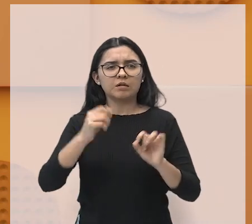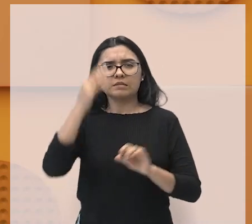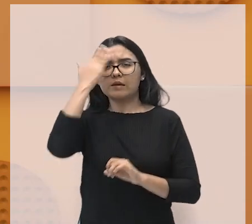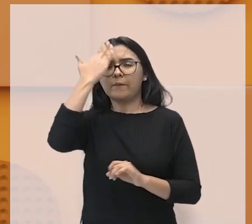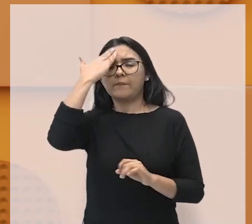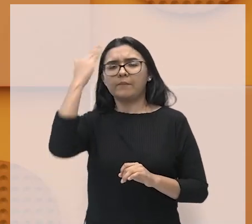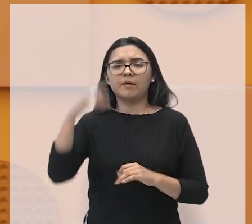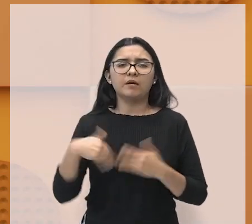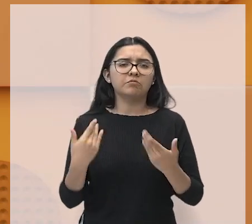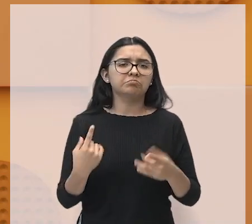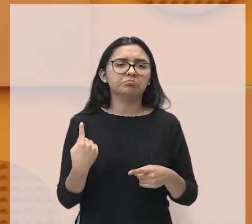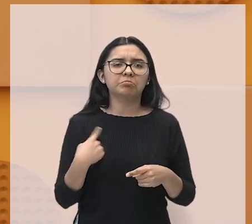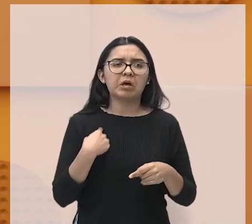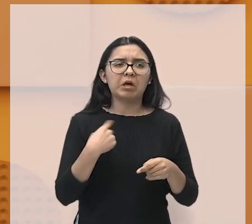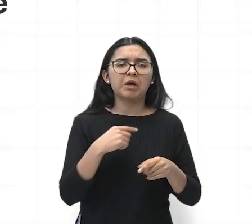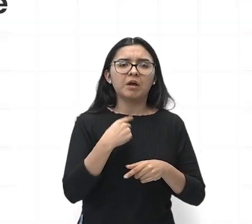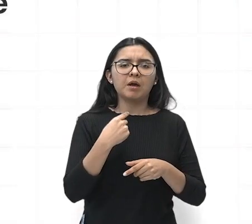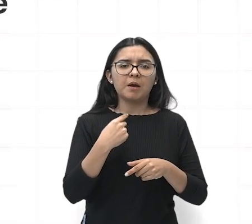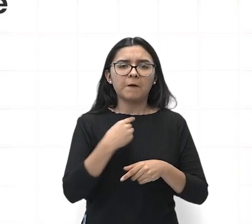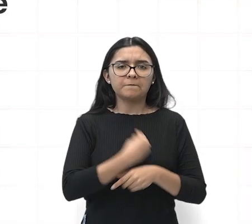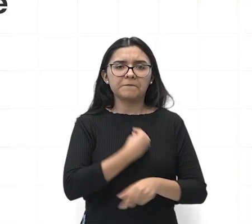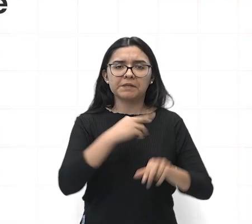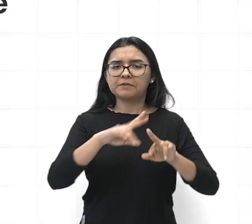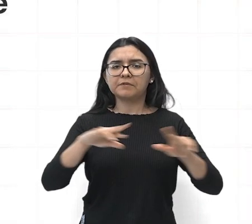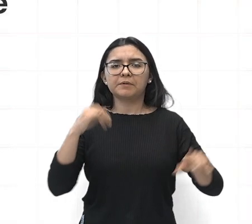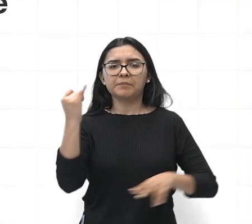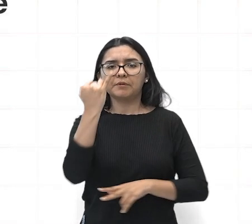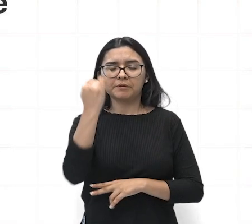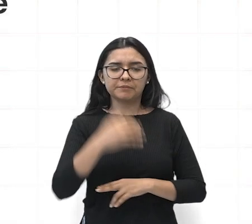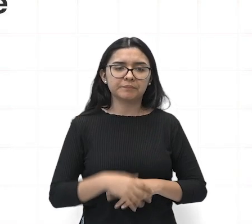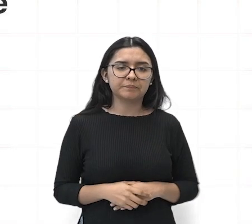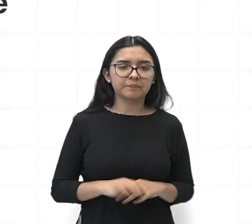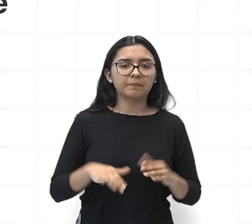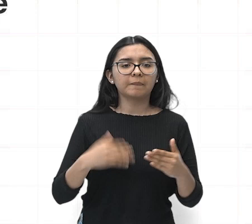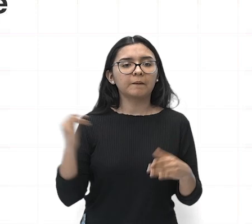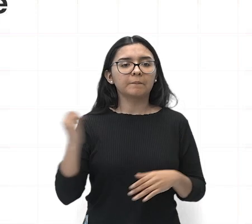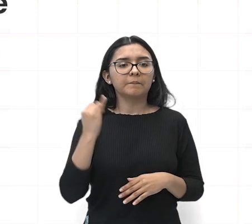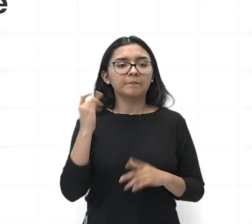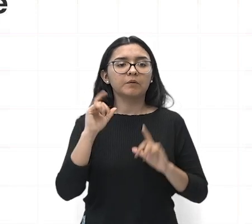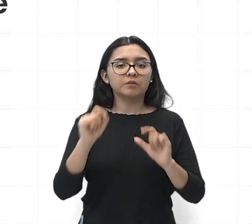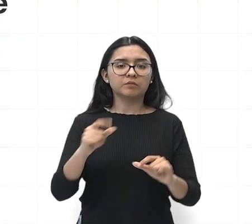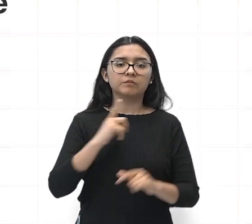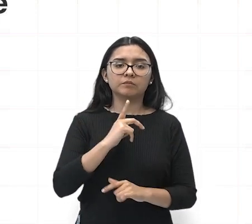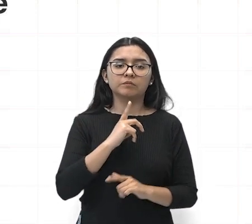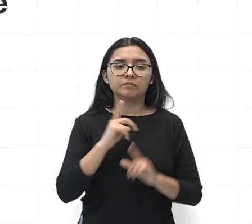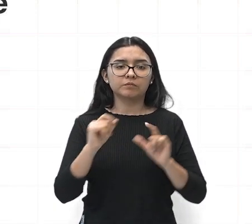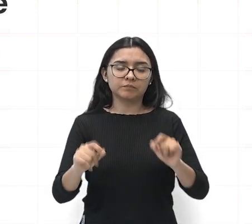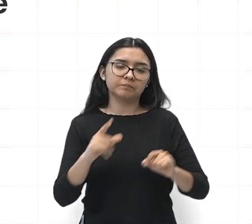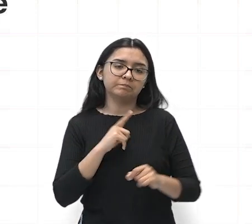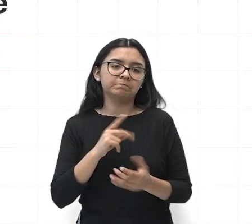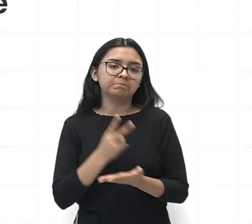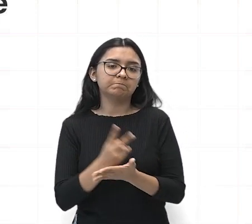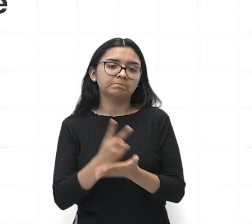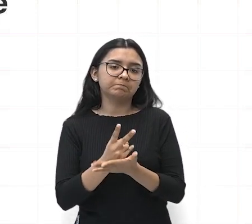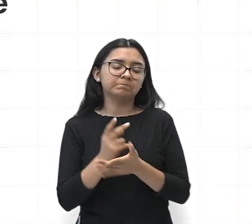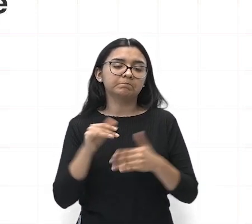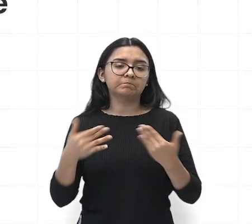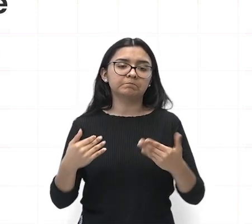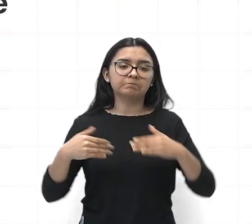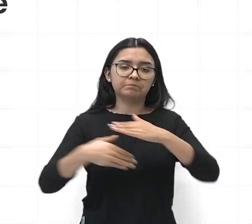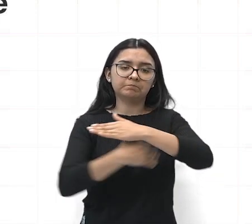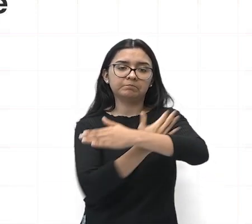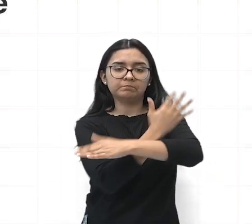a importância da biodiversidade? Acompanhe. Então, ela vai ser essencial para a manutenção dos ecossistemas, ou seja, para